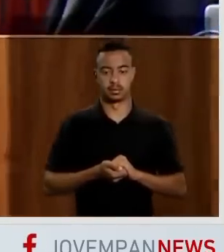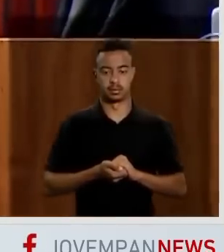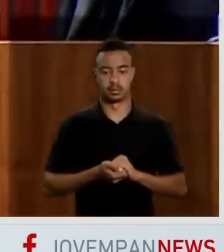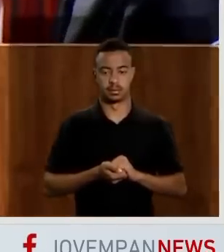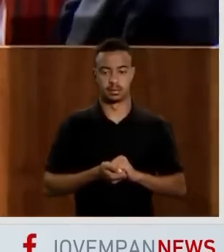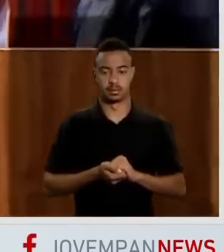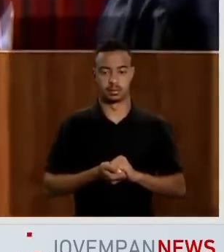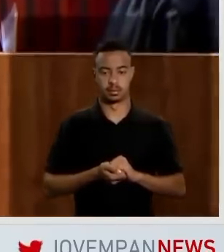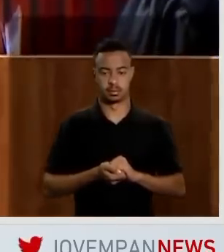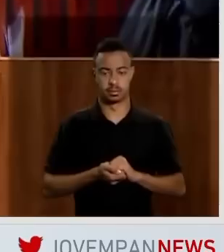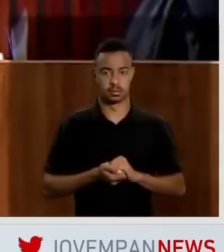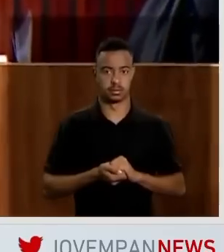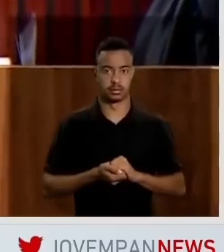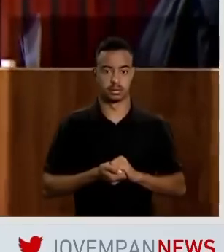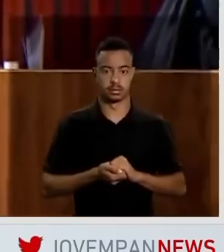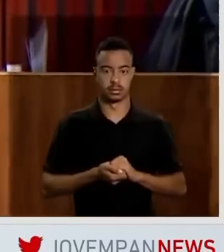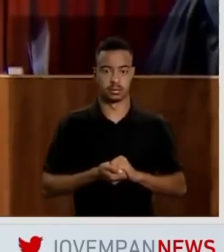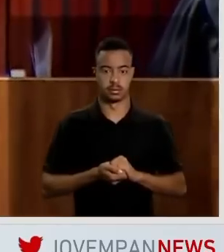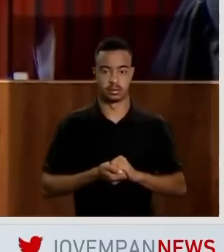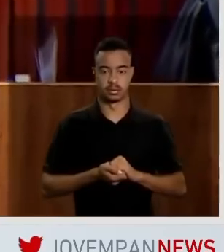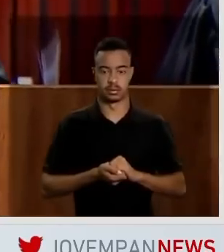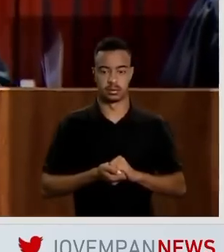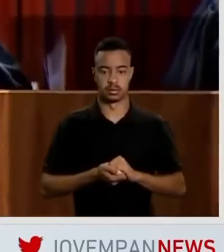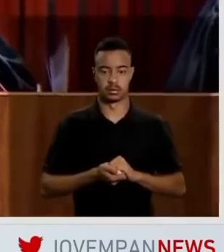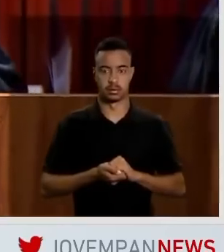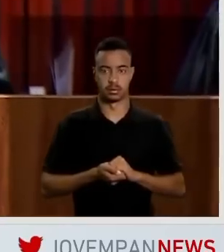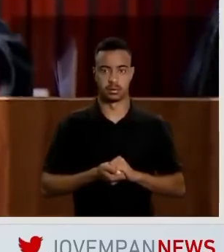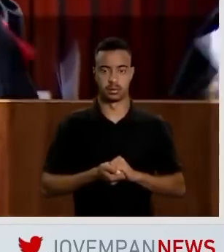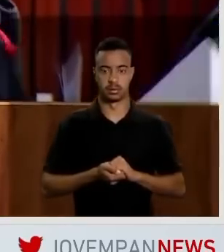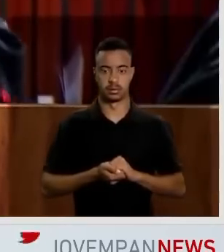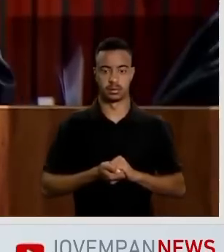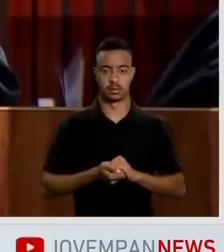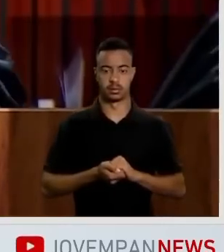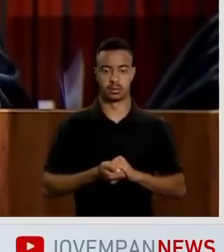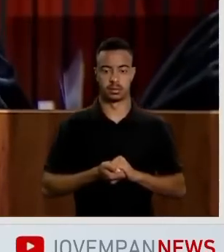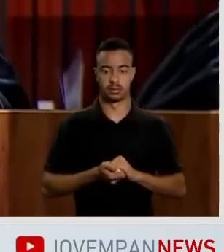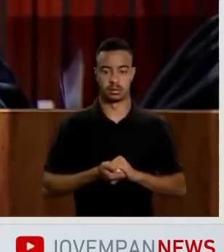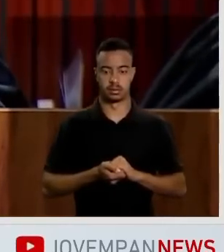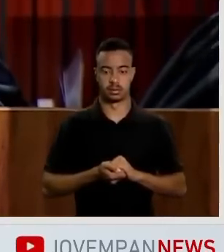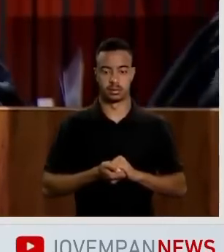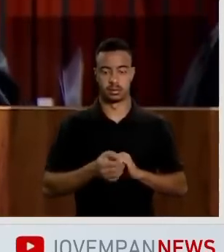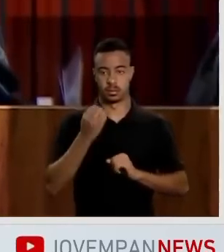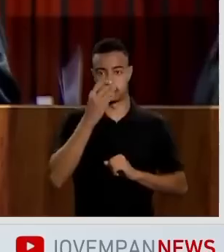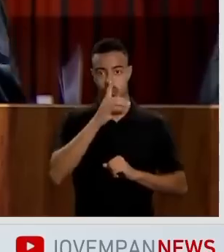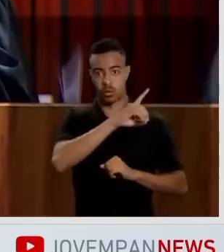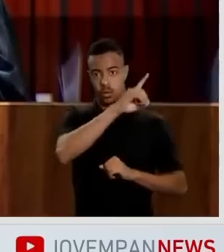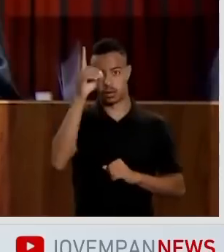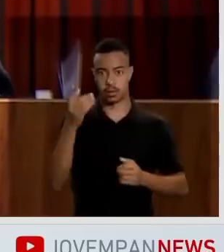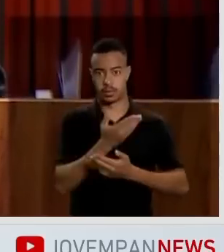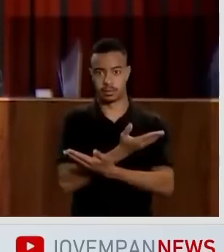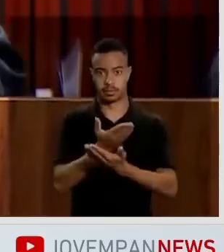Mas eu não falei. A decisão foi referendada. A gente tem que dar nome, eu gosto de dar nome. Vamos dar nome. Eu acho que é assim: se o problema é